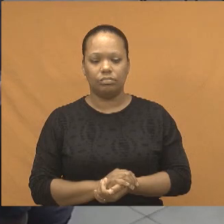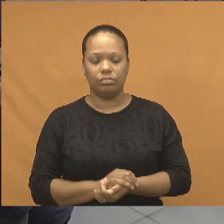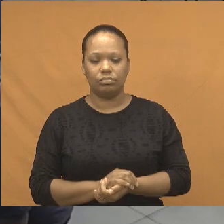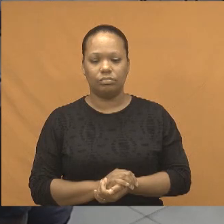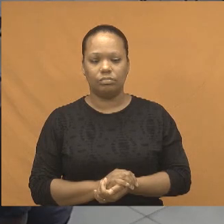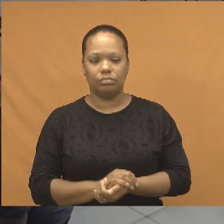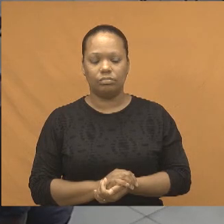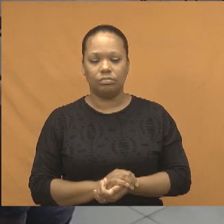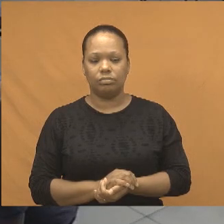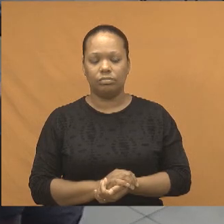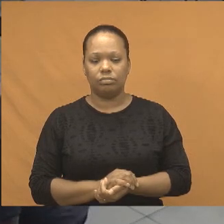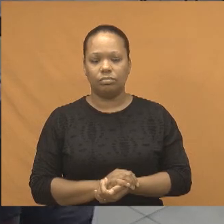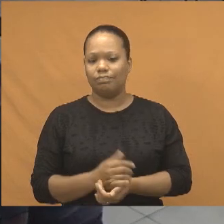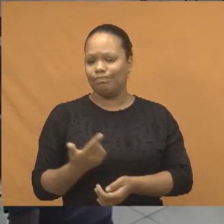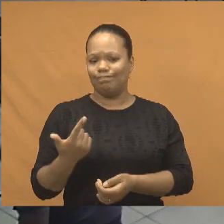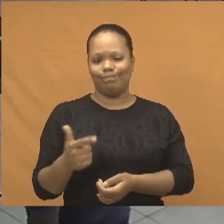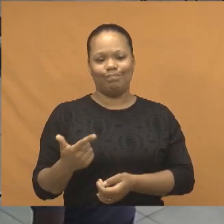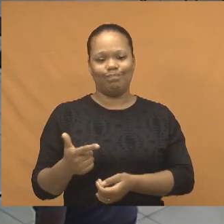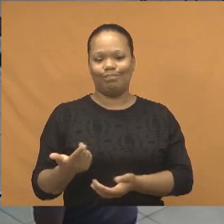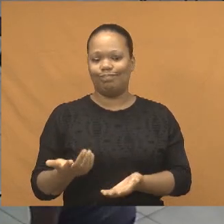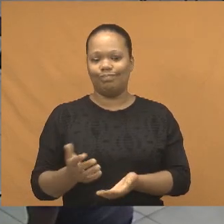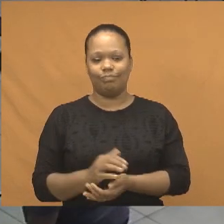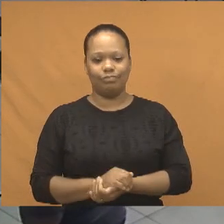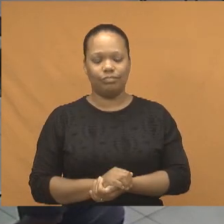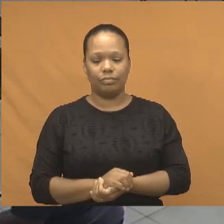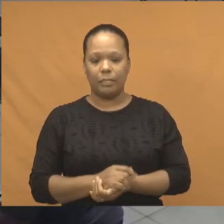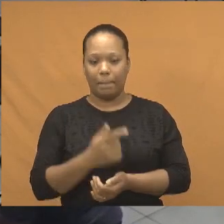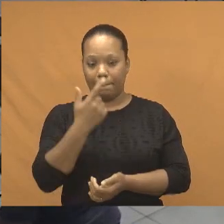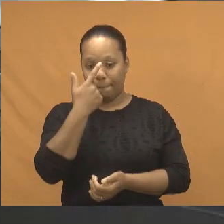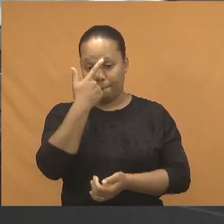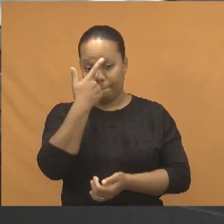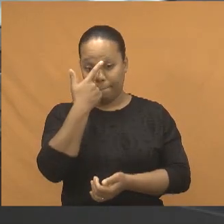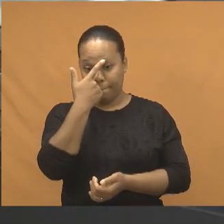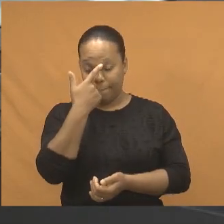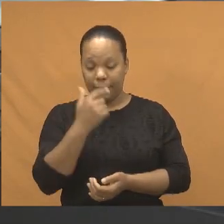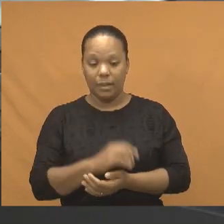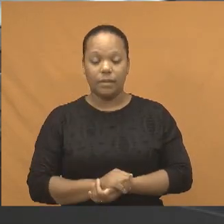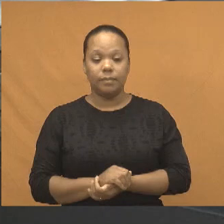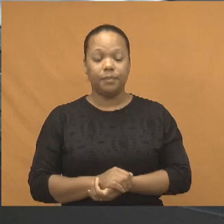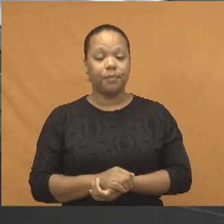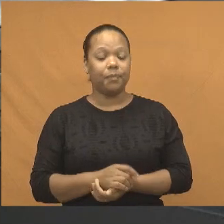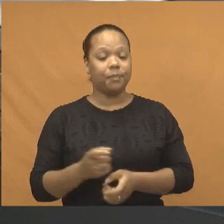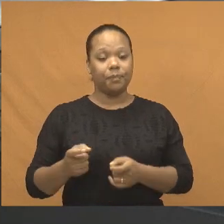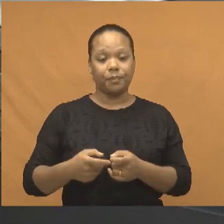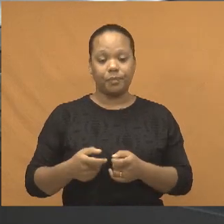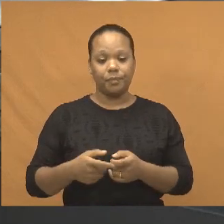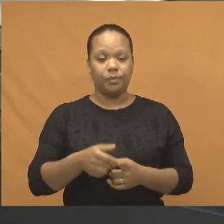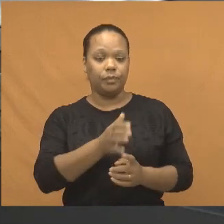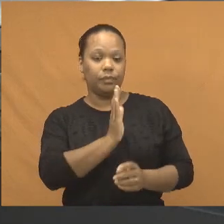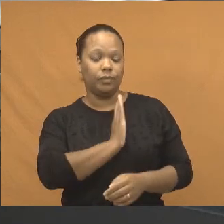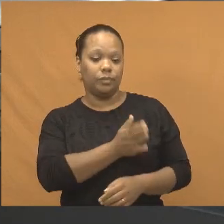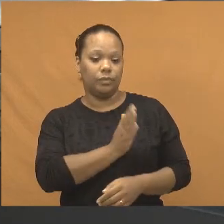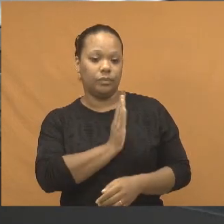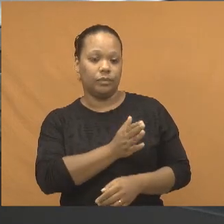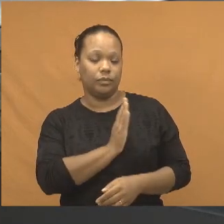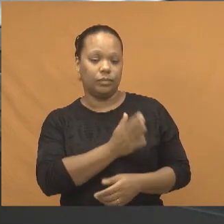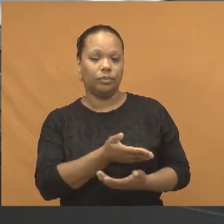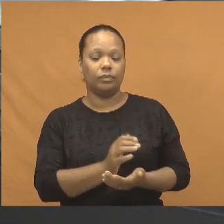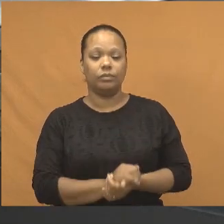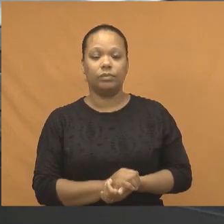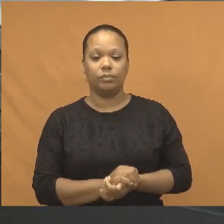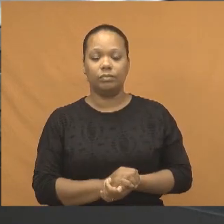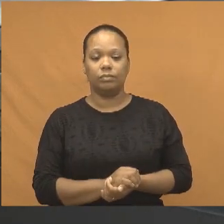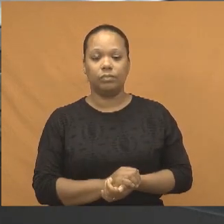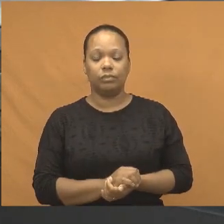cardiologia, né? Não tem mesmo, como bem o Rodrigo falou, cardiologista pediátrico, e é bem essa questão.